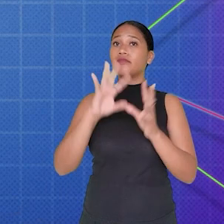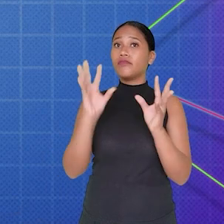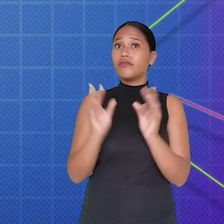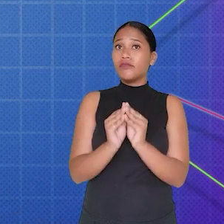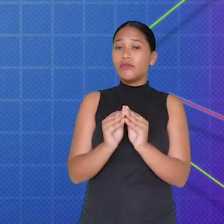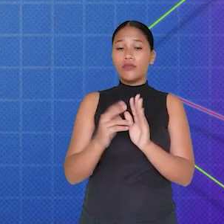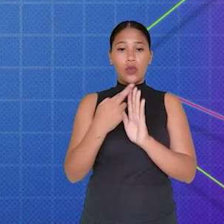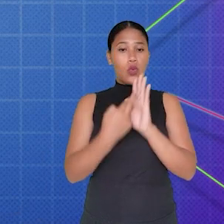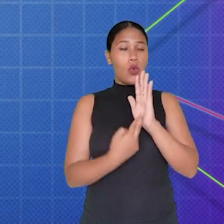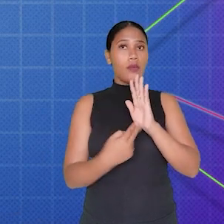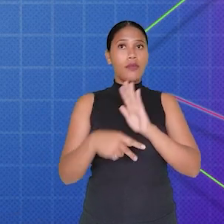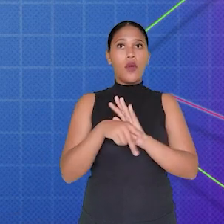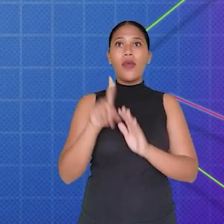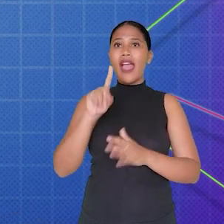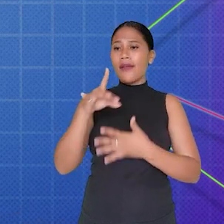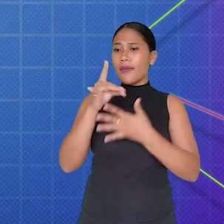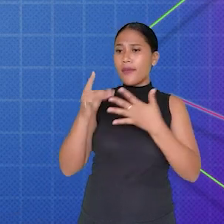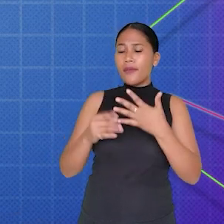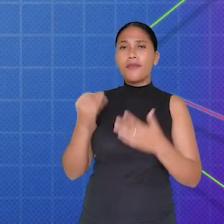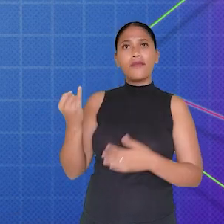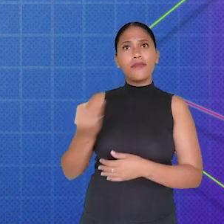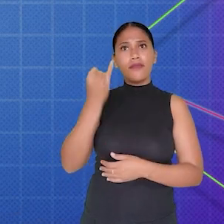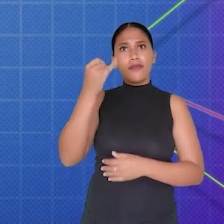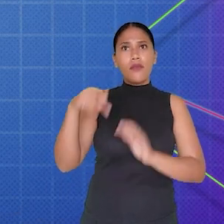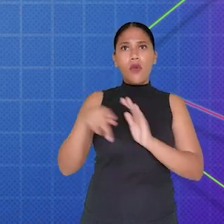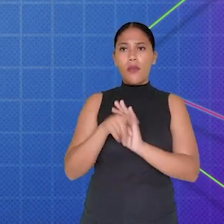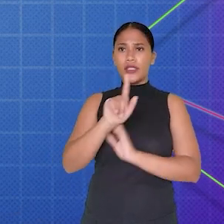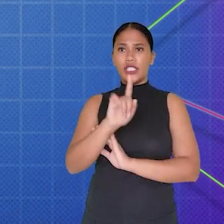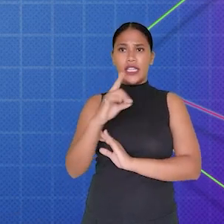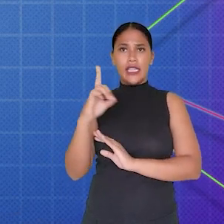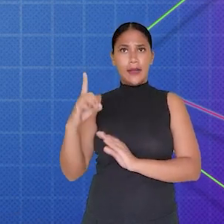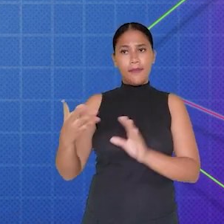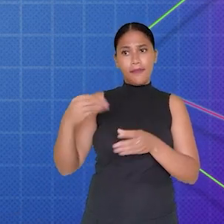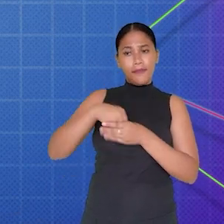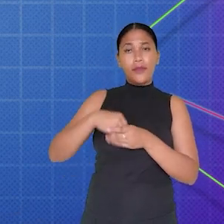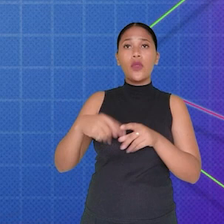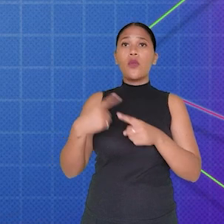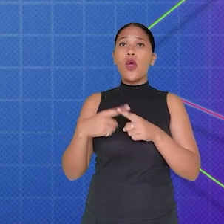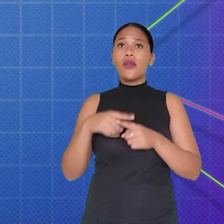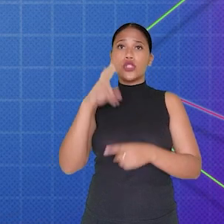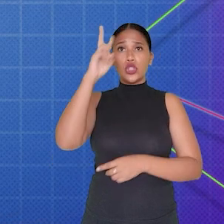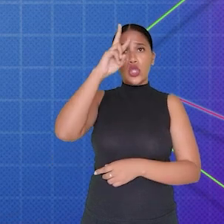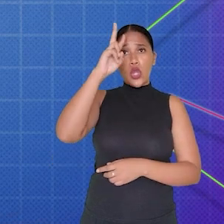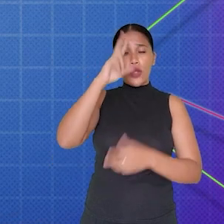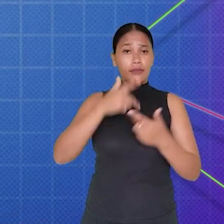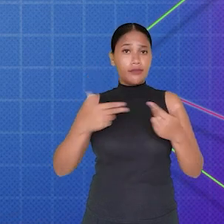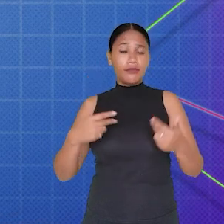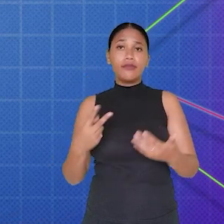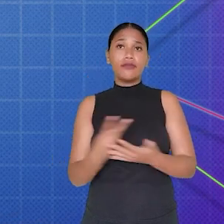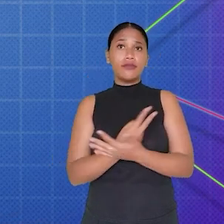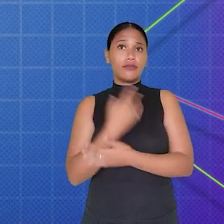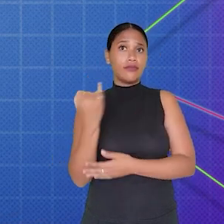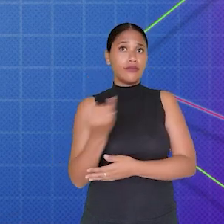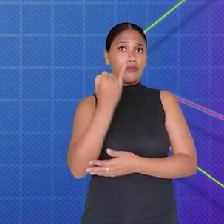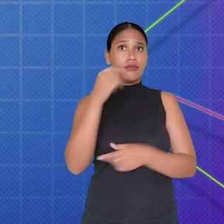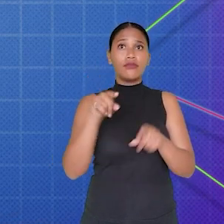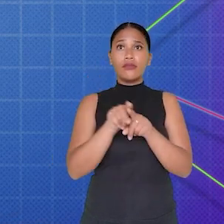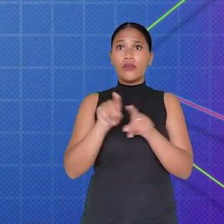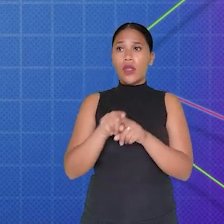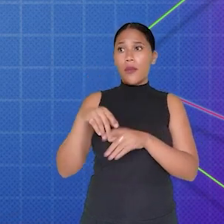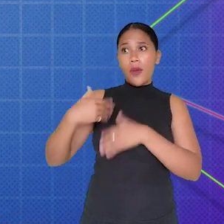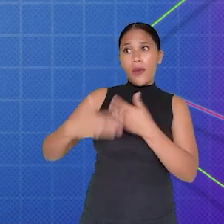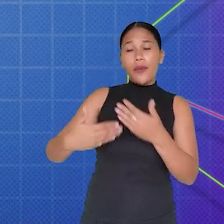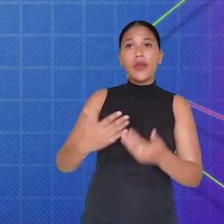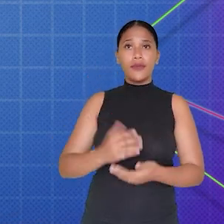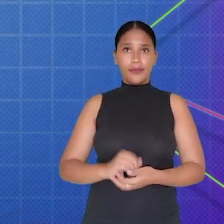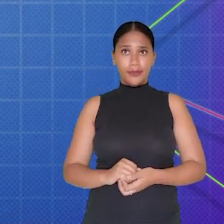jogo. Resumindo, o roteiro do jogo é um elemento fundamental em GDD, pois define a história do jogo, os personagens, os eventos importantes